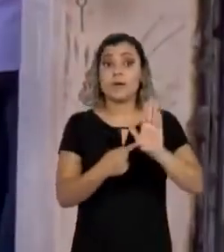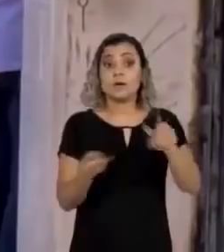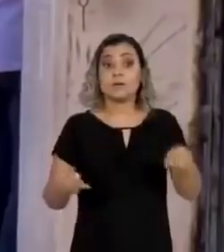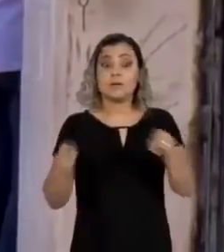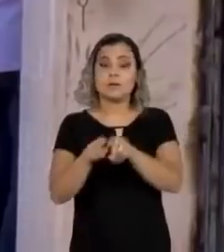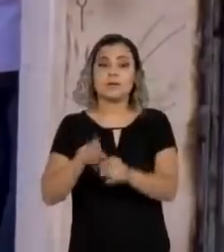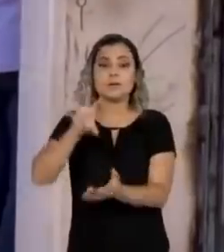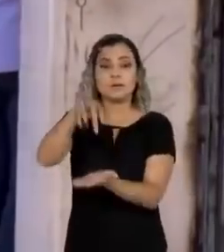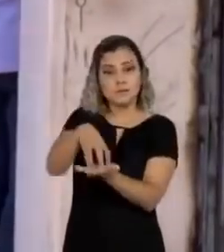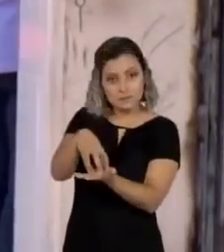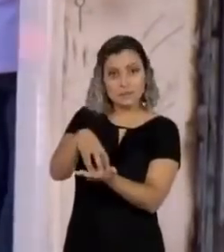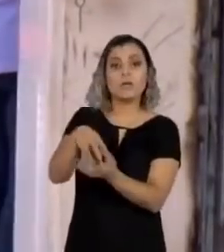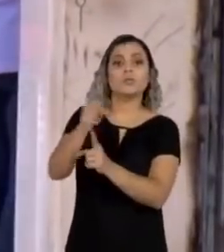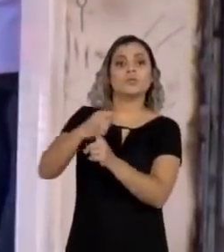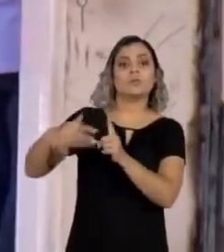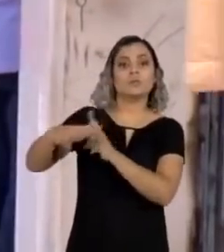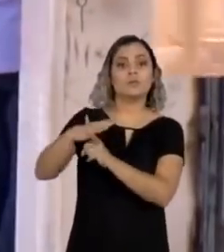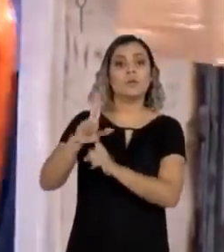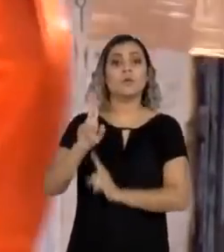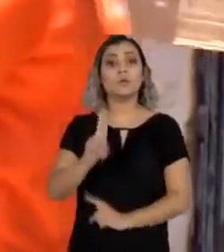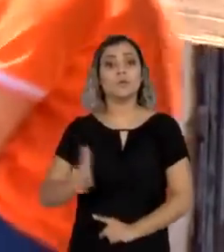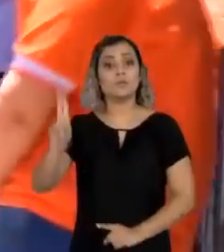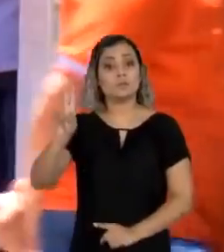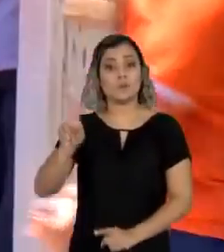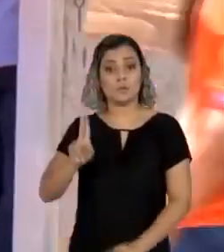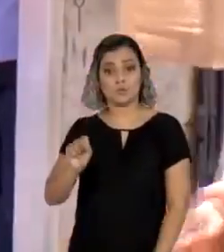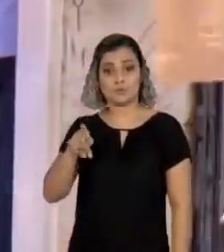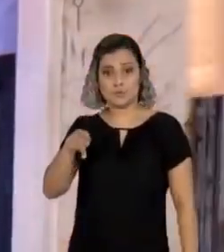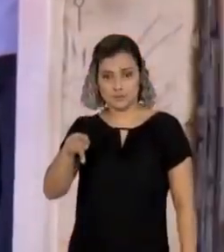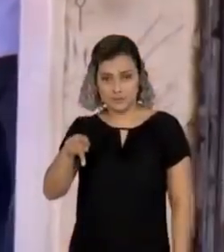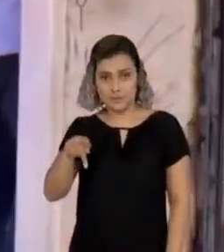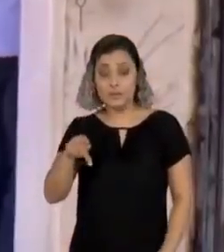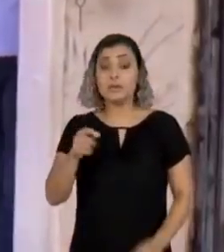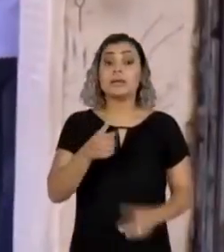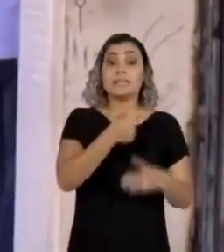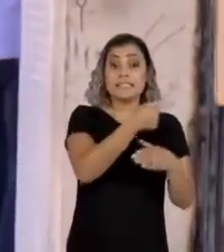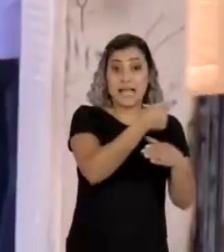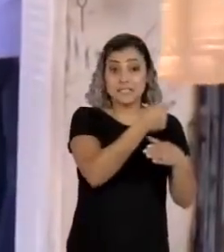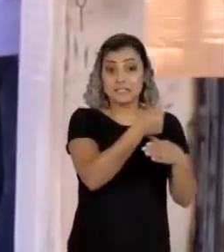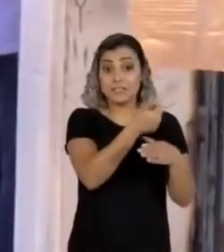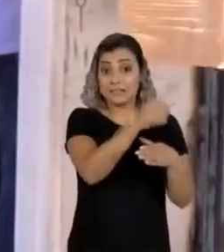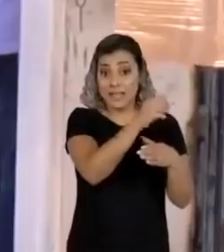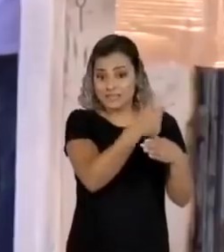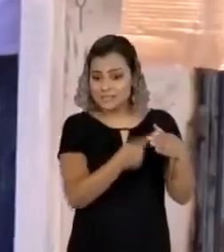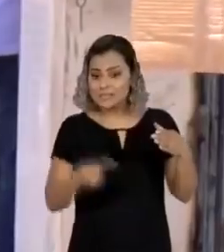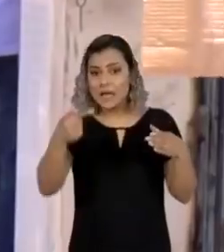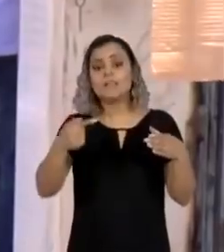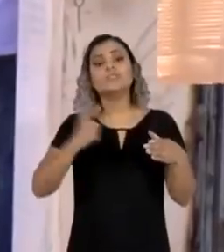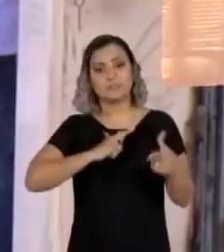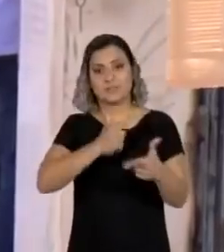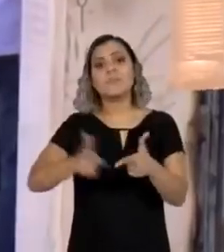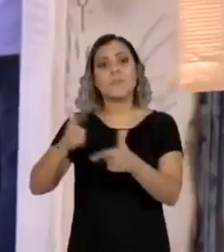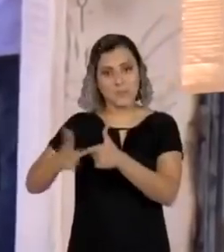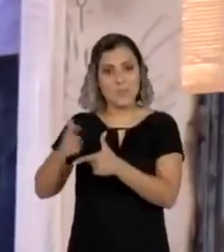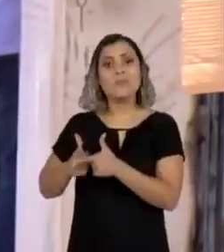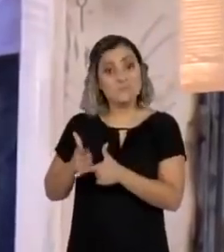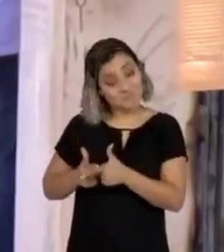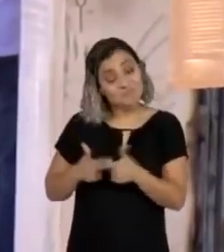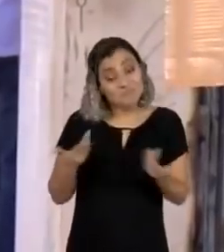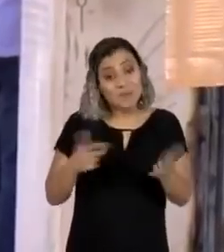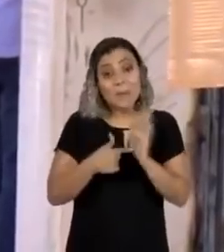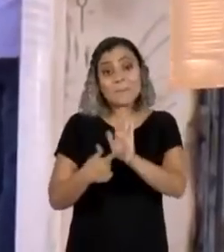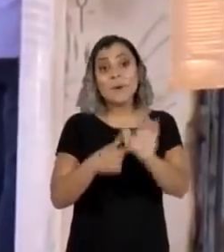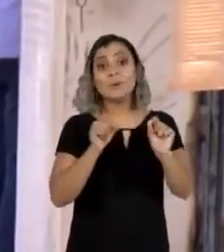com o Departamento de Sociologia da Universidade de São Paulo. 7 em cada 10 pessoas que tiveram algum desses problemas indicam um